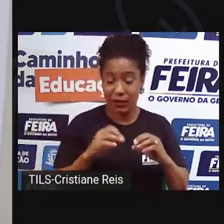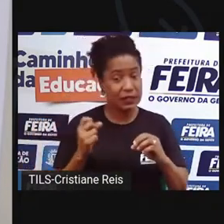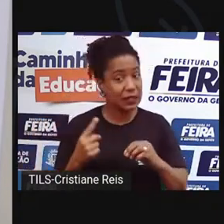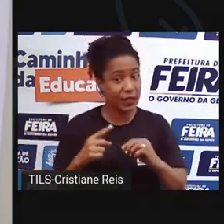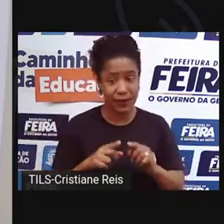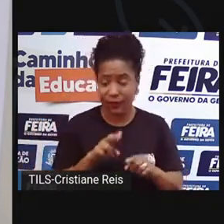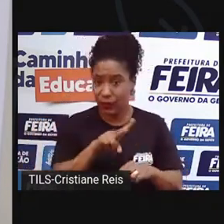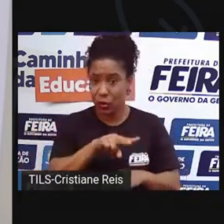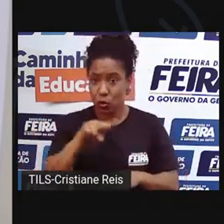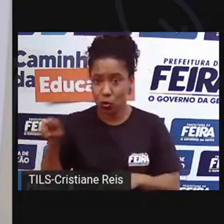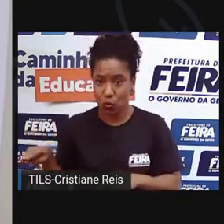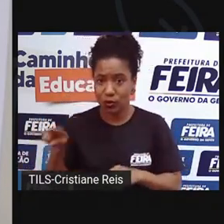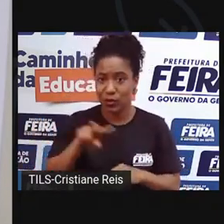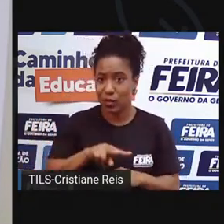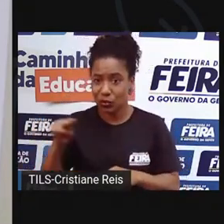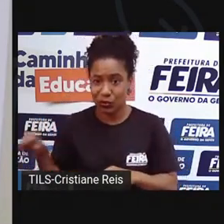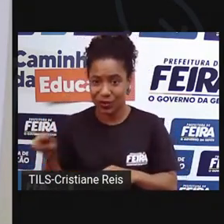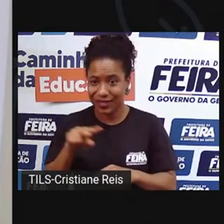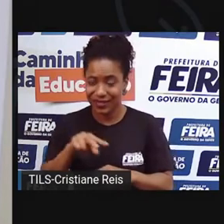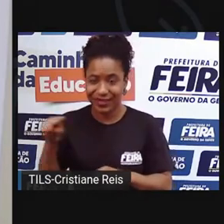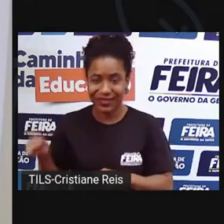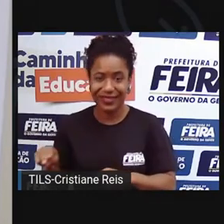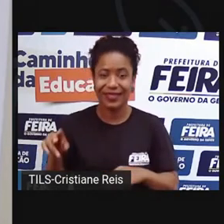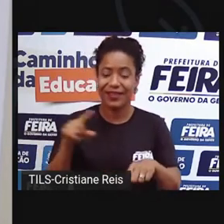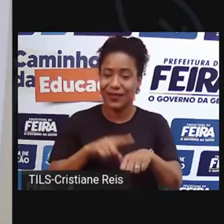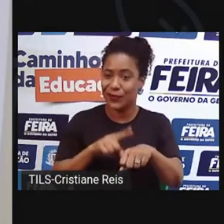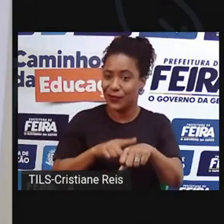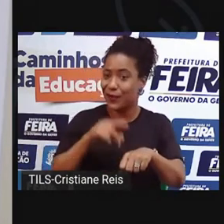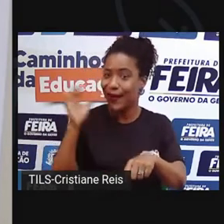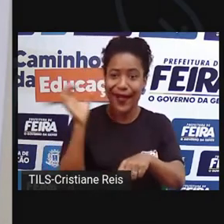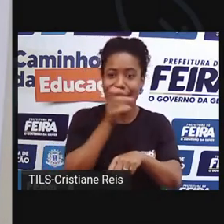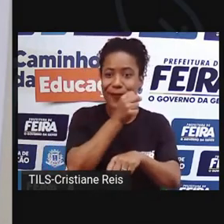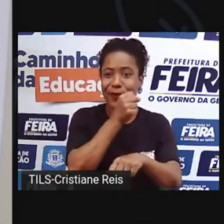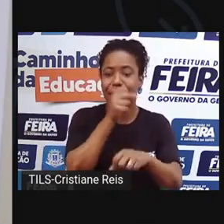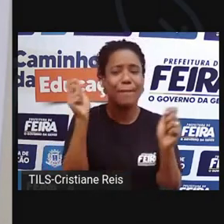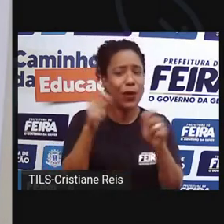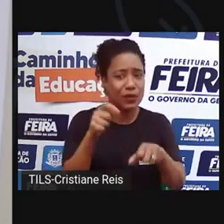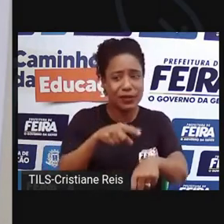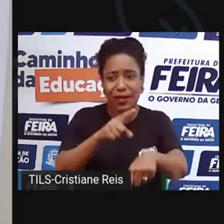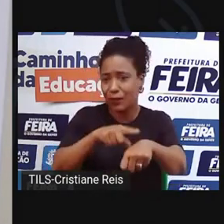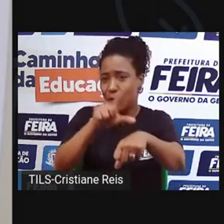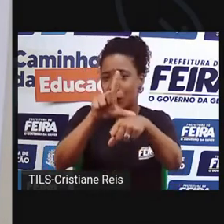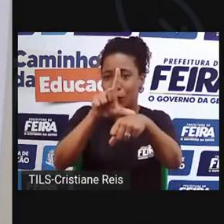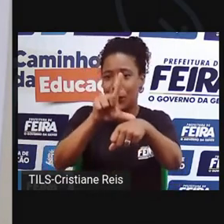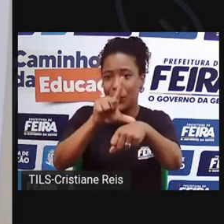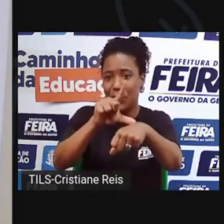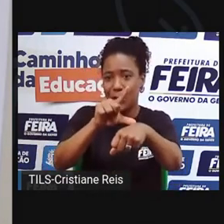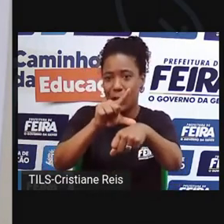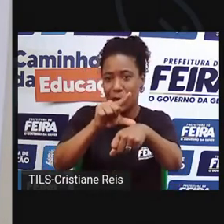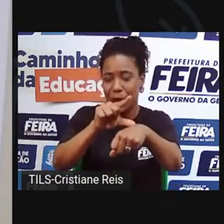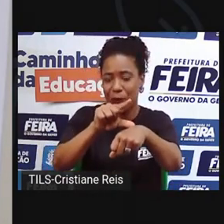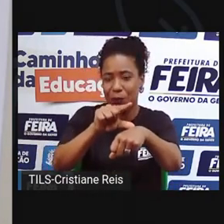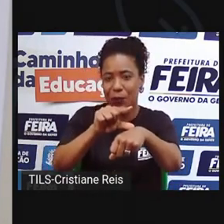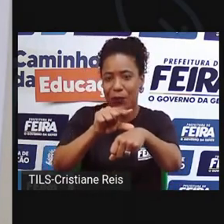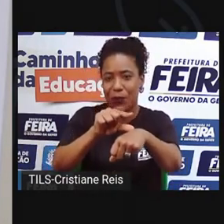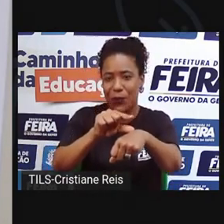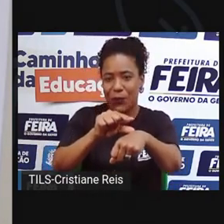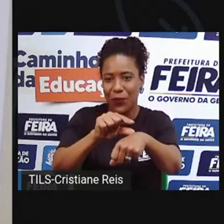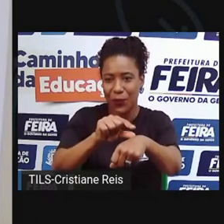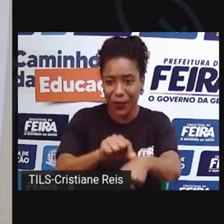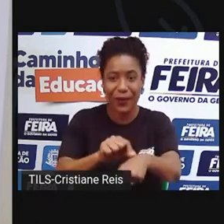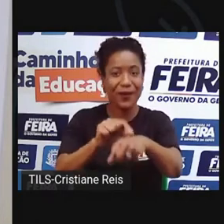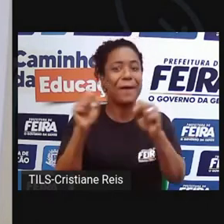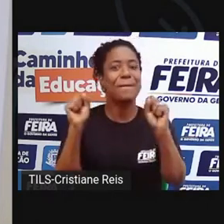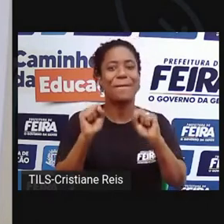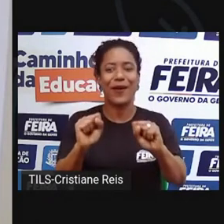tem que ser com um tempinho bem curtinho, então vale também medir o tempo. É, colocar um cronômetro. Para que a gente